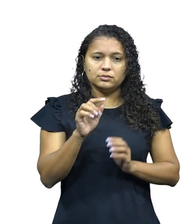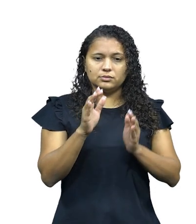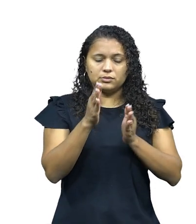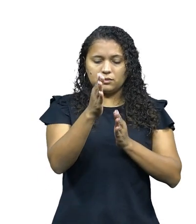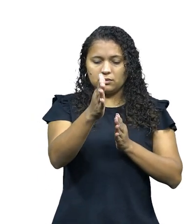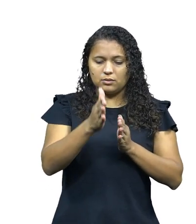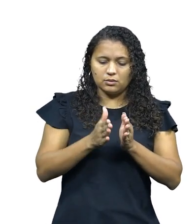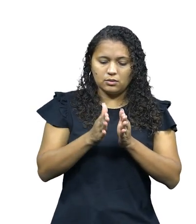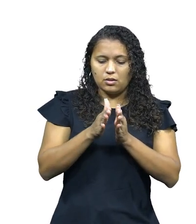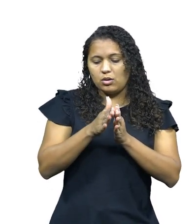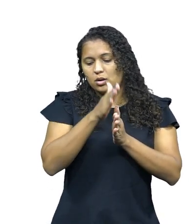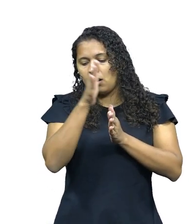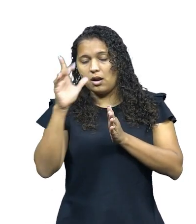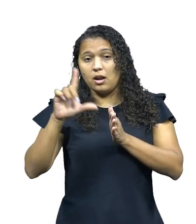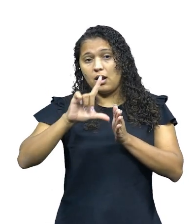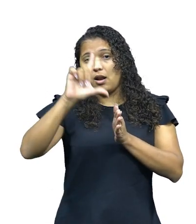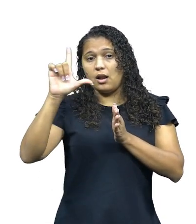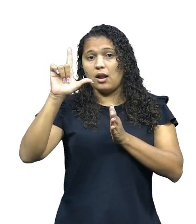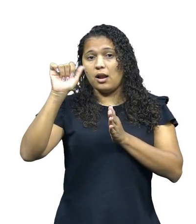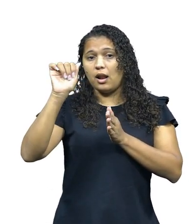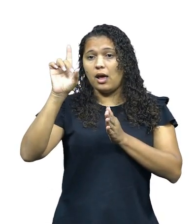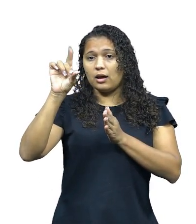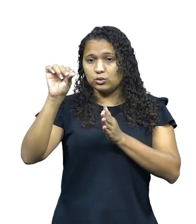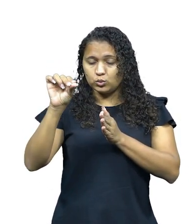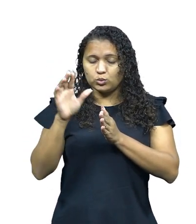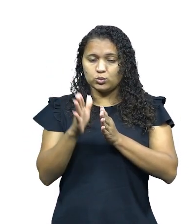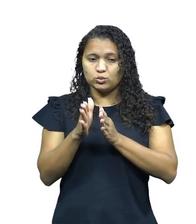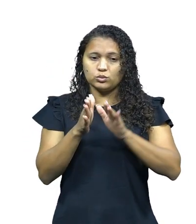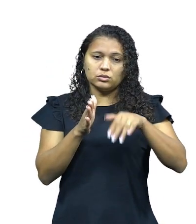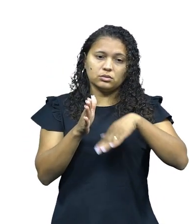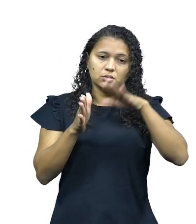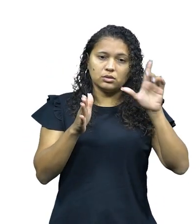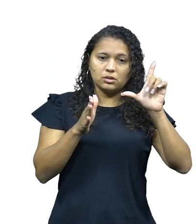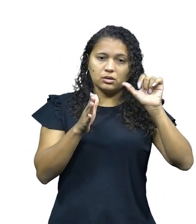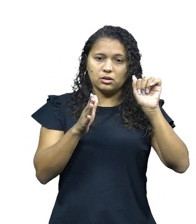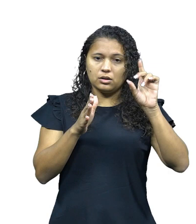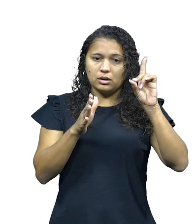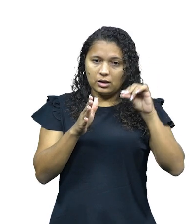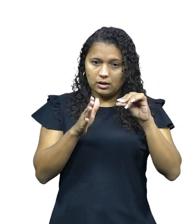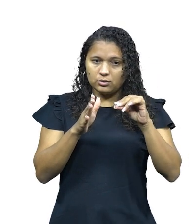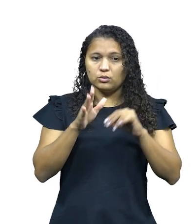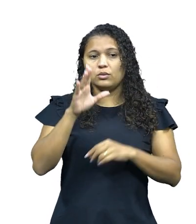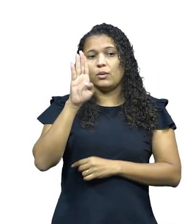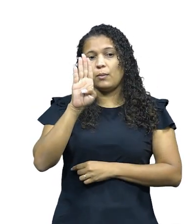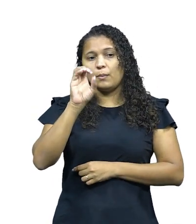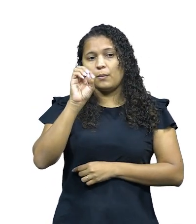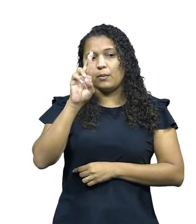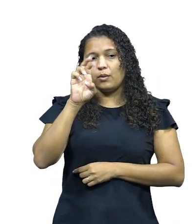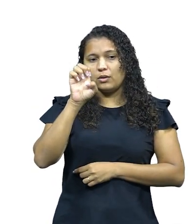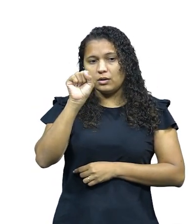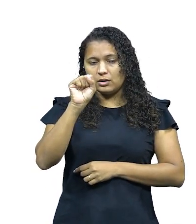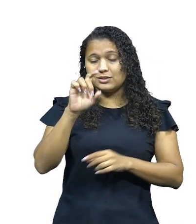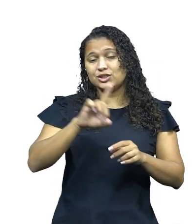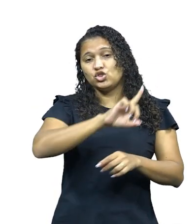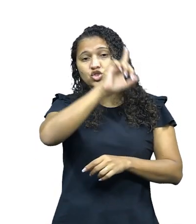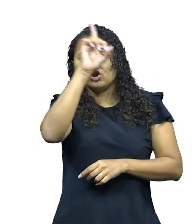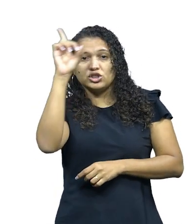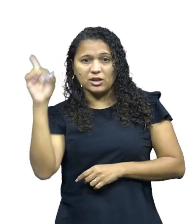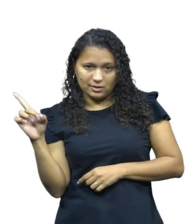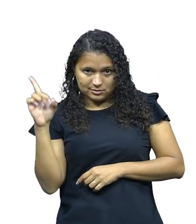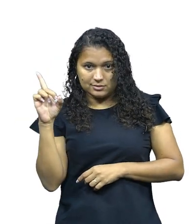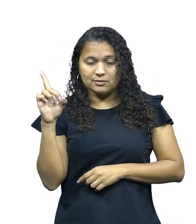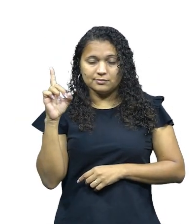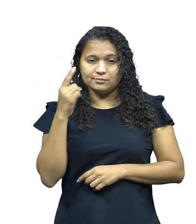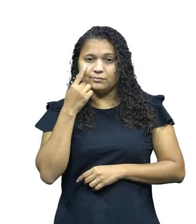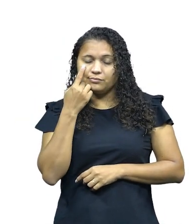da embarcação. Então, boreste é o bordo à direita da embarcação de quem olha